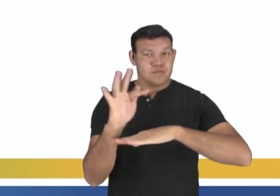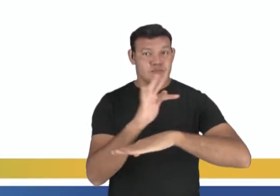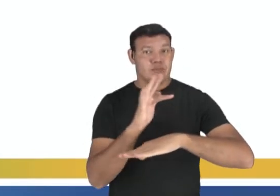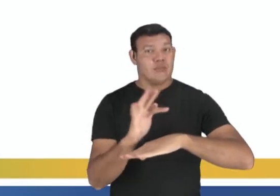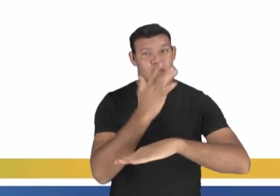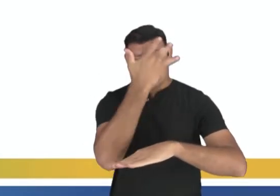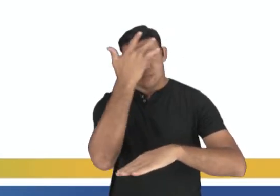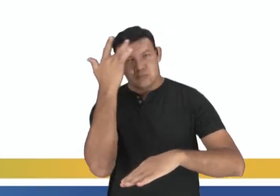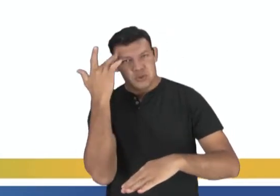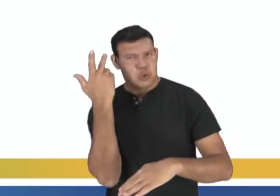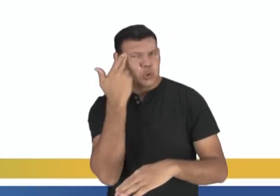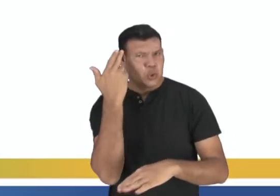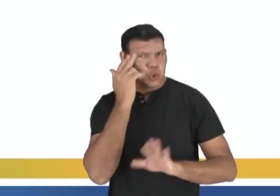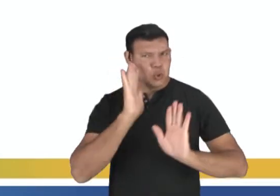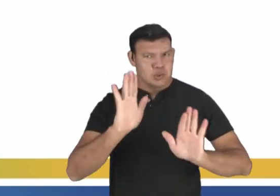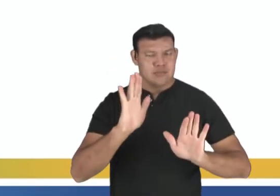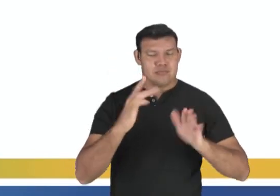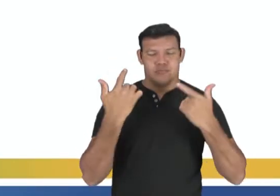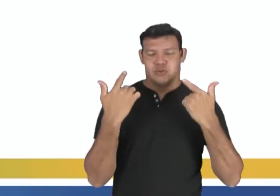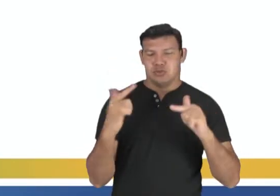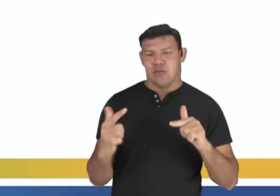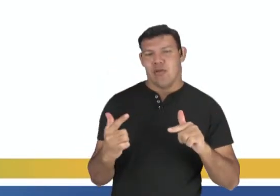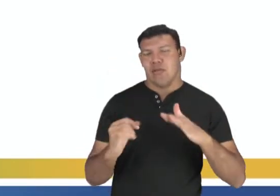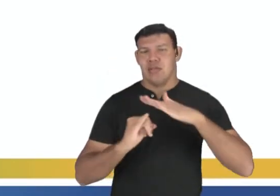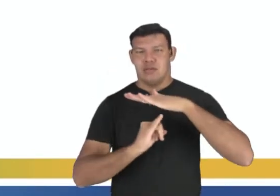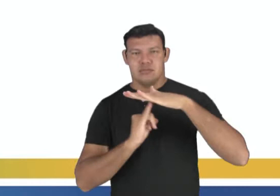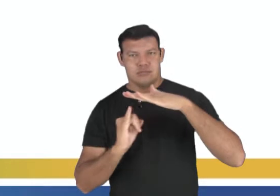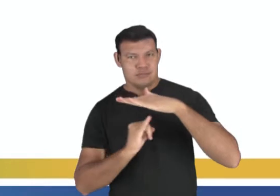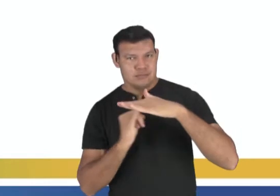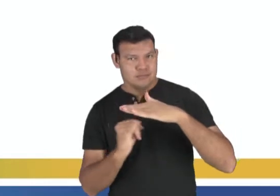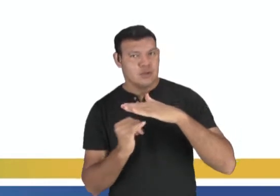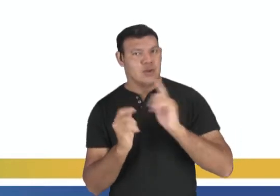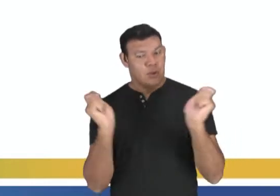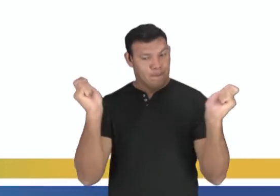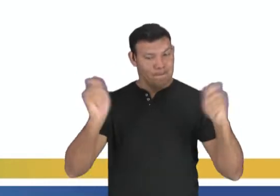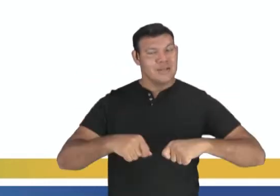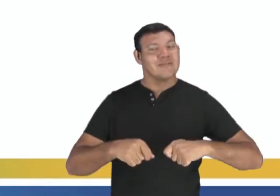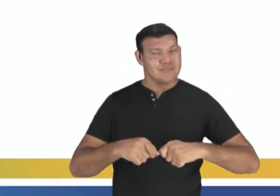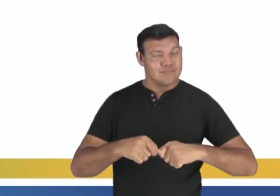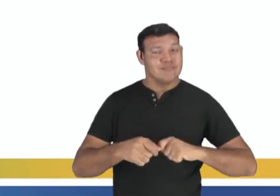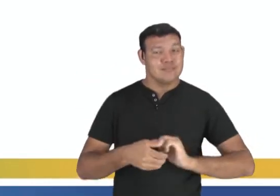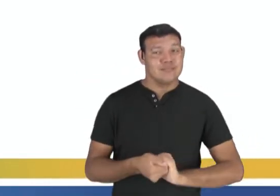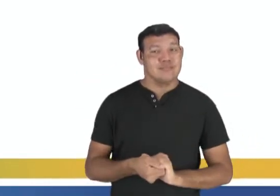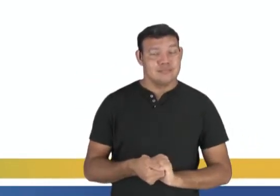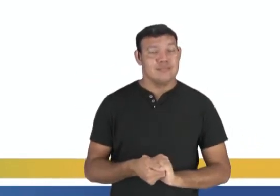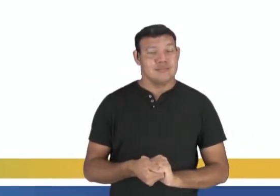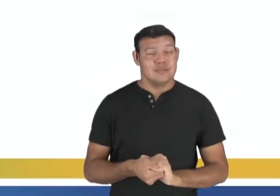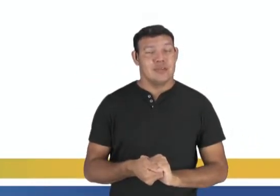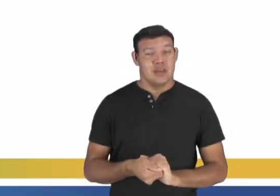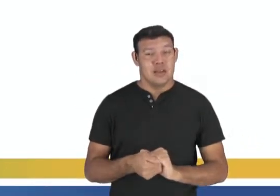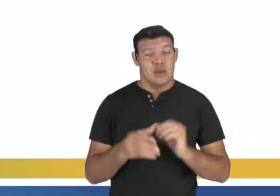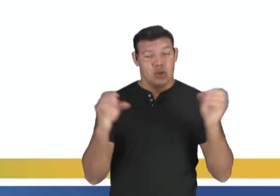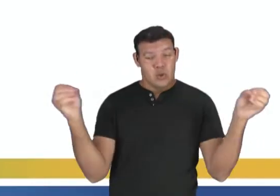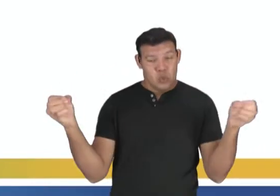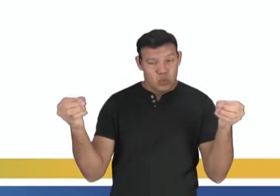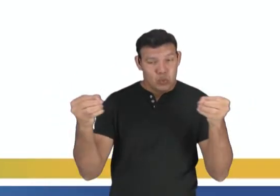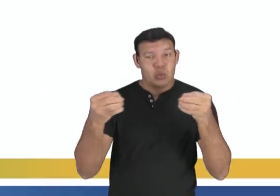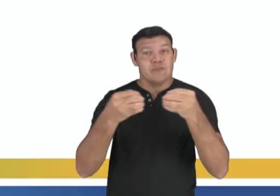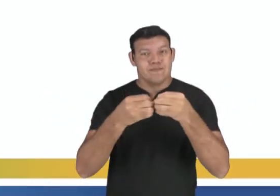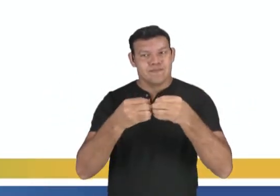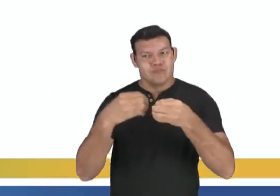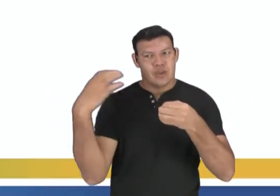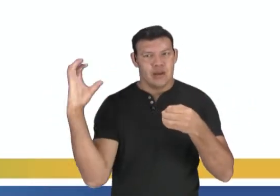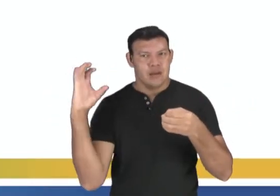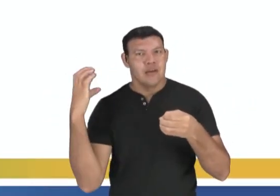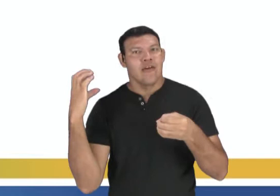que temos um outro tipo de linguagem. É uma possibilidade de trazer a ciência, aproximar a